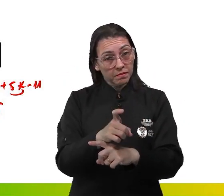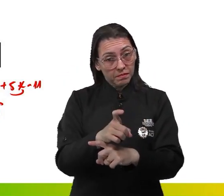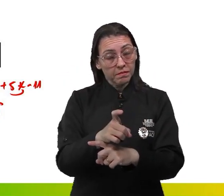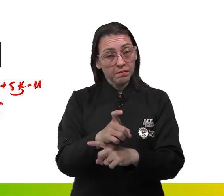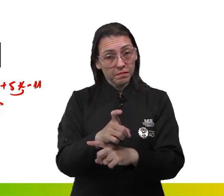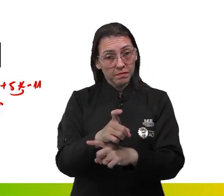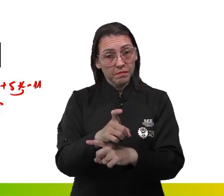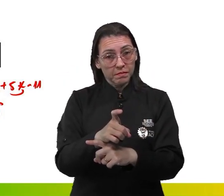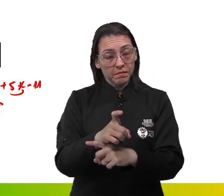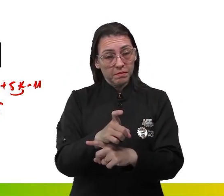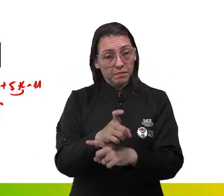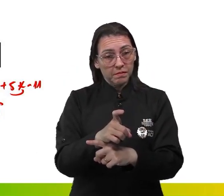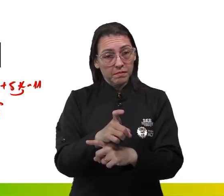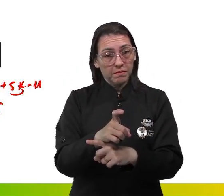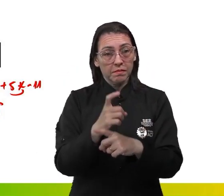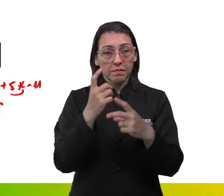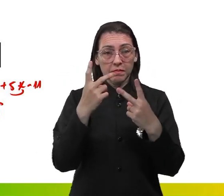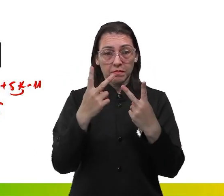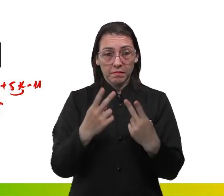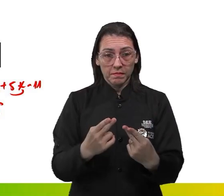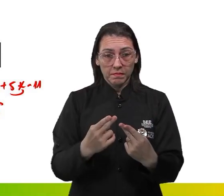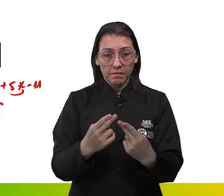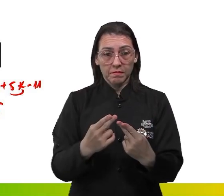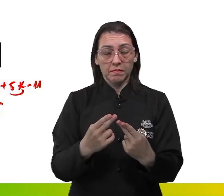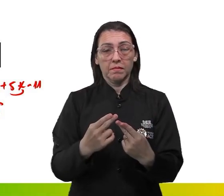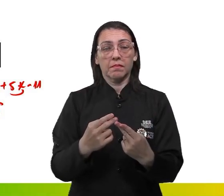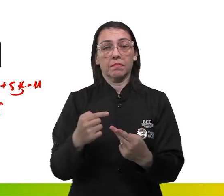a propriedade do inverso multiplicativo,